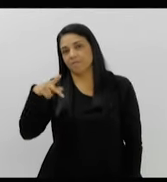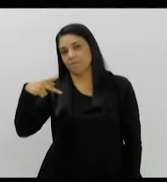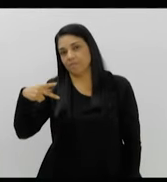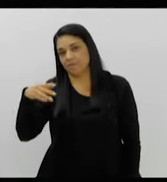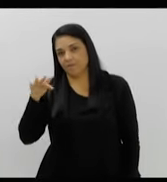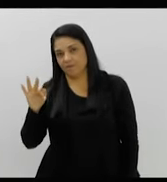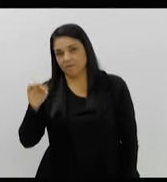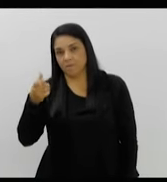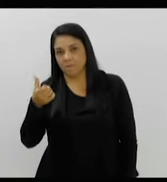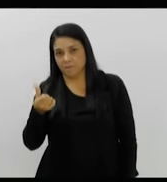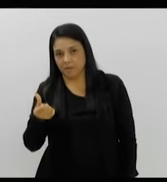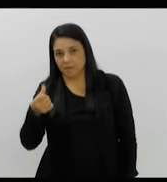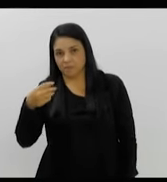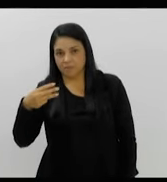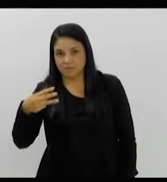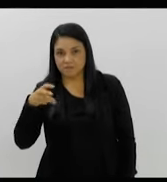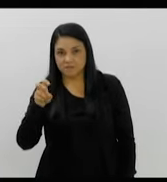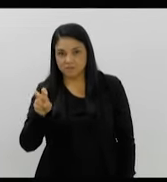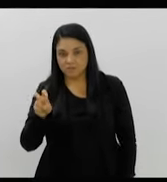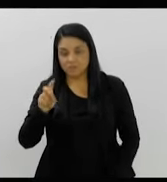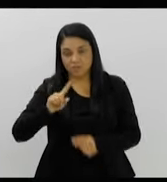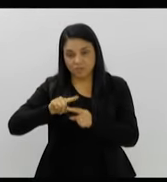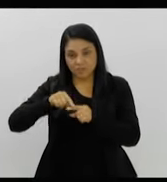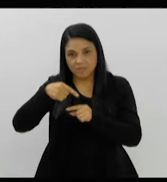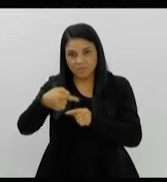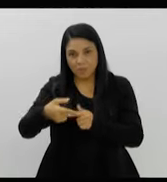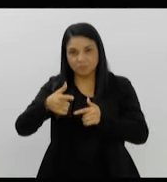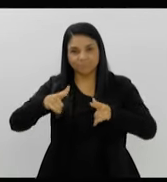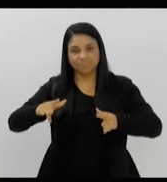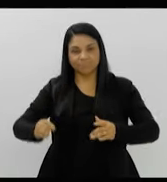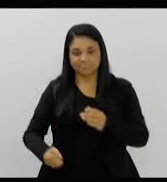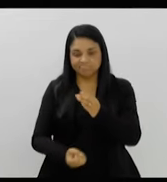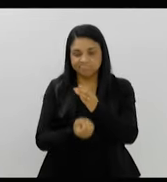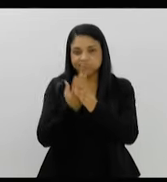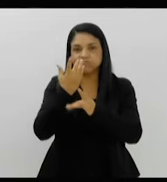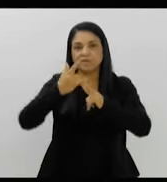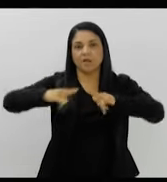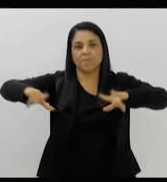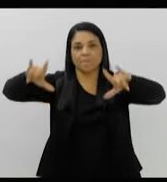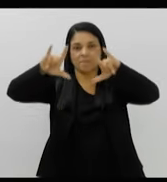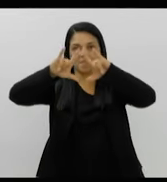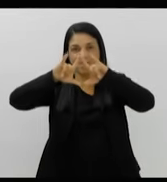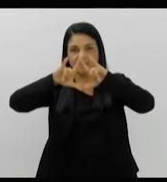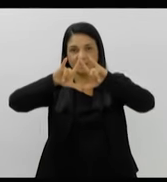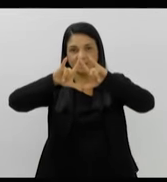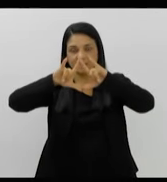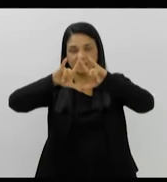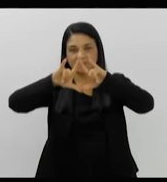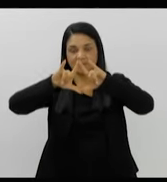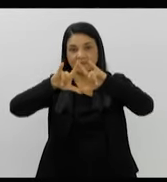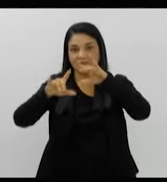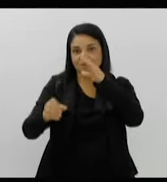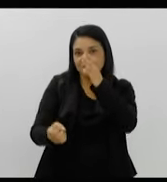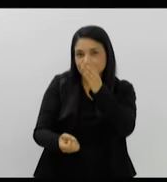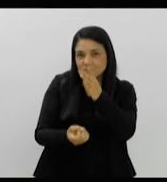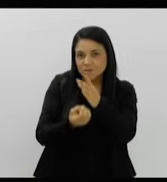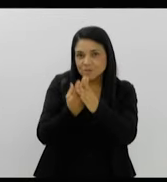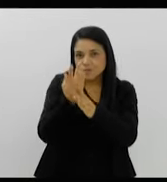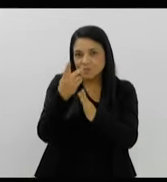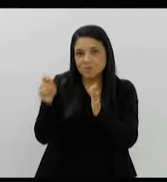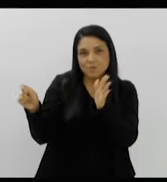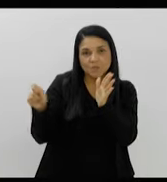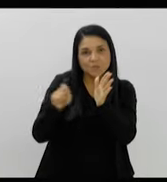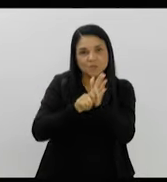dpf 635 surgiu a narco milícia surgiu agora o narco terror no Rio de